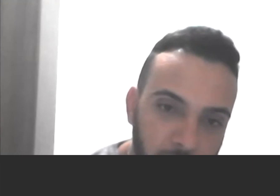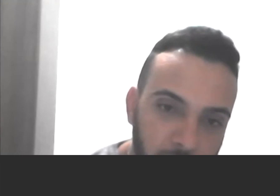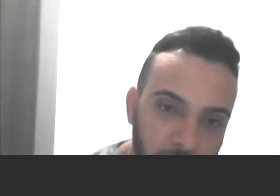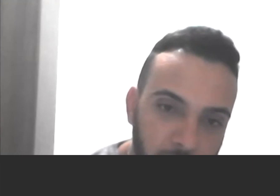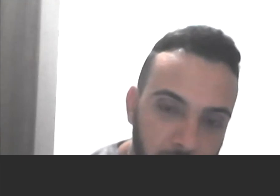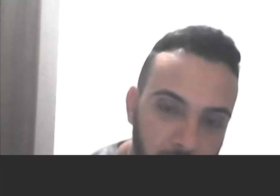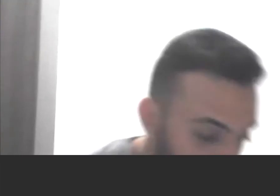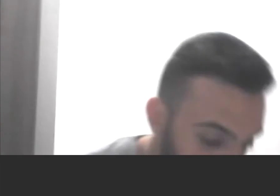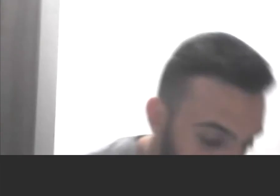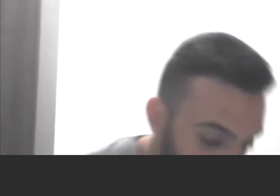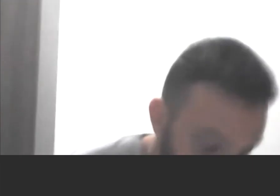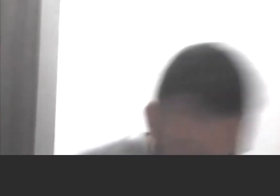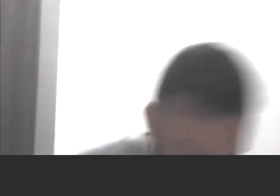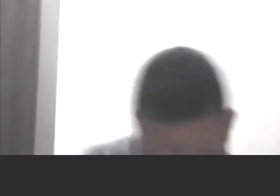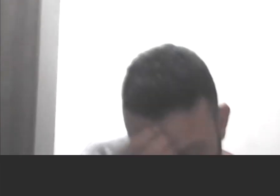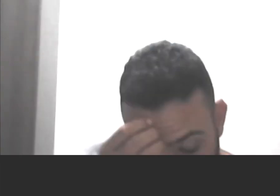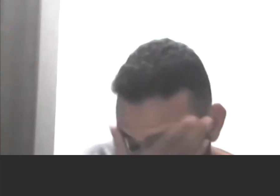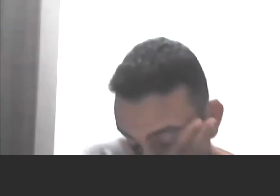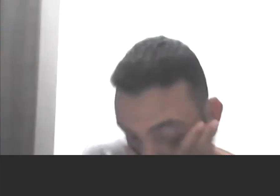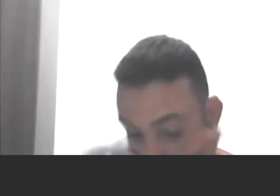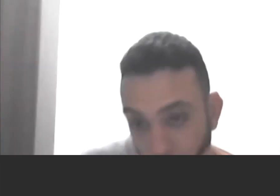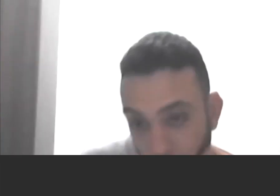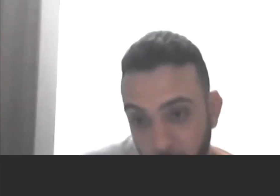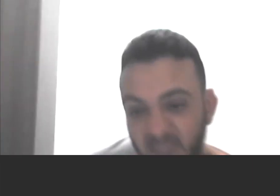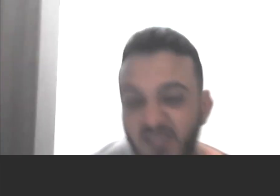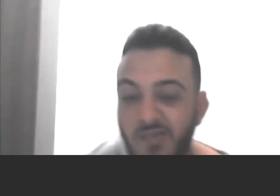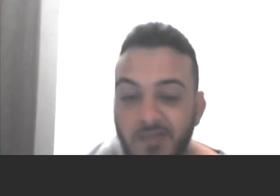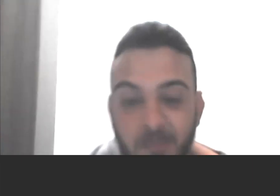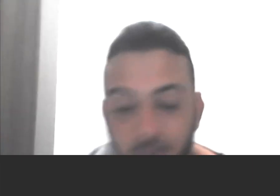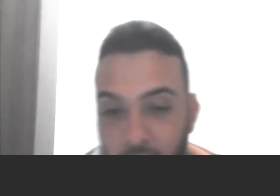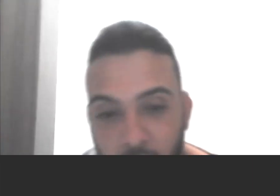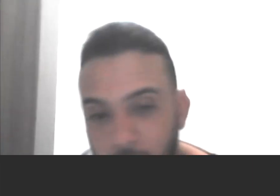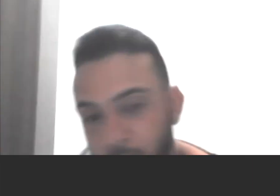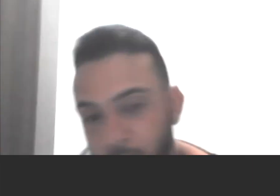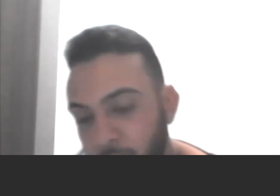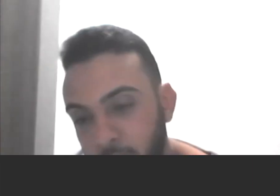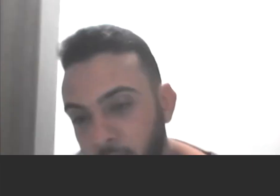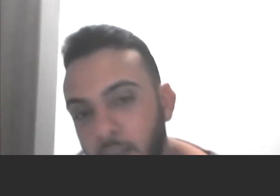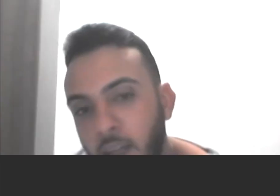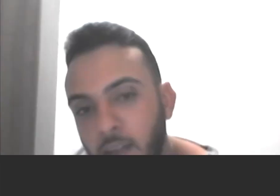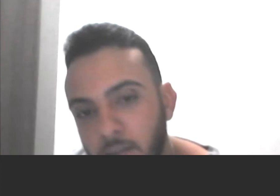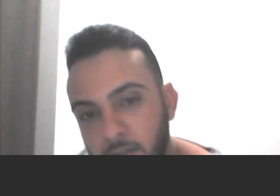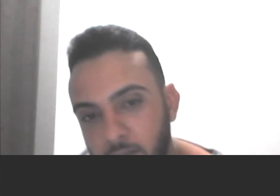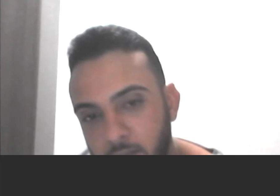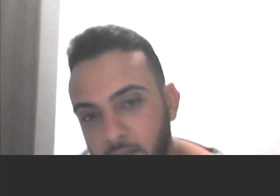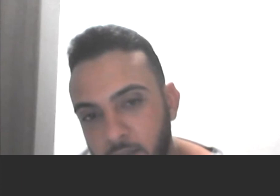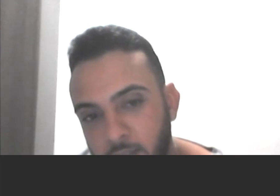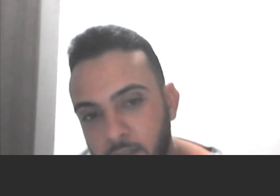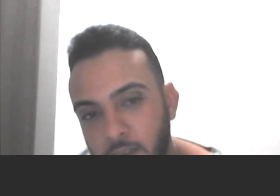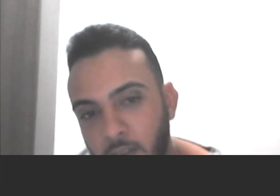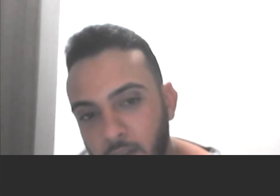se o redutor tem um efeito taponante, se o redutor é isso e aquilo, não sabe dosagem. Aí vai